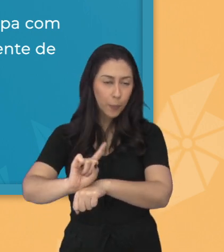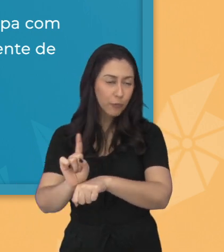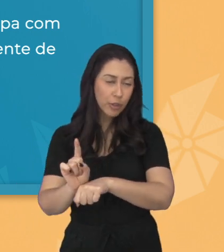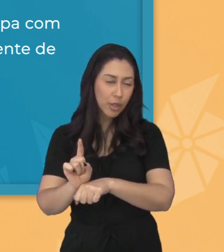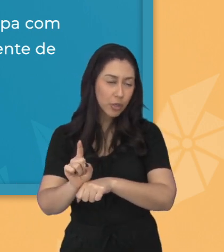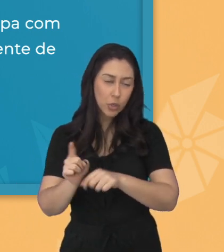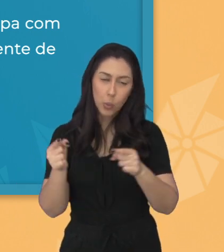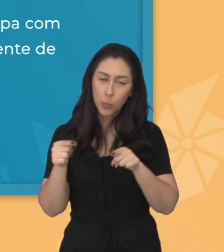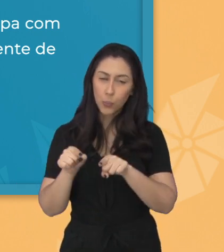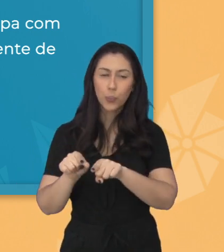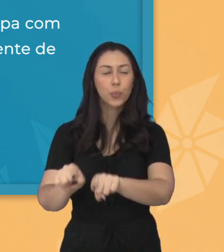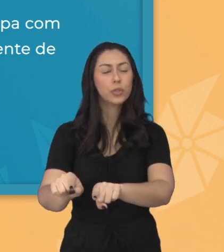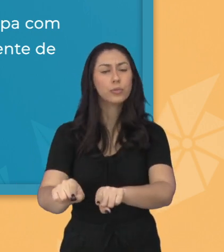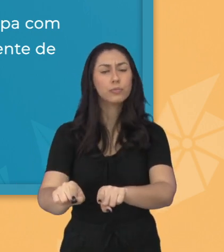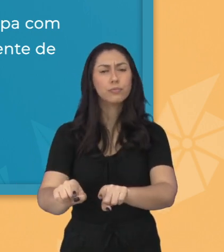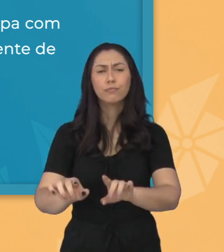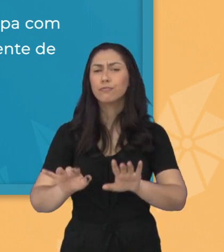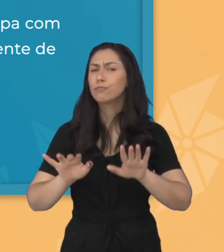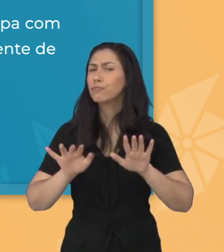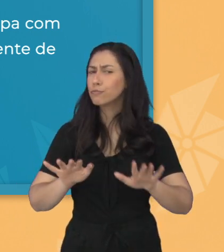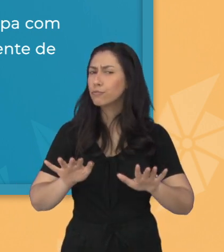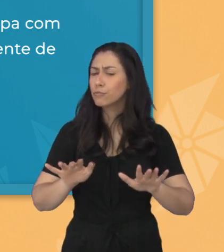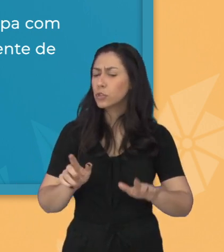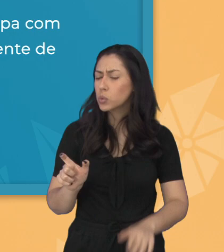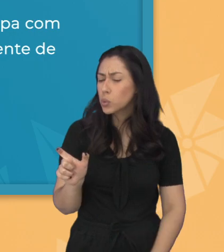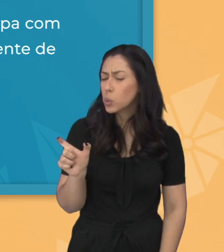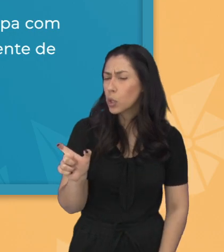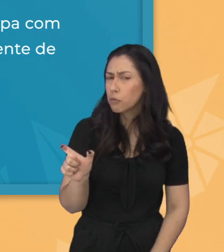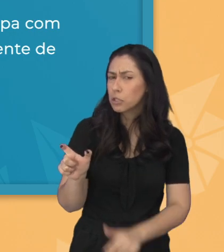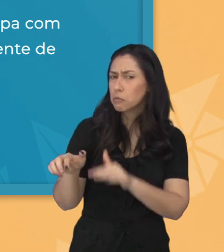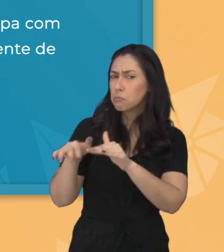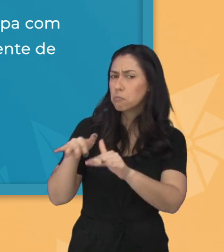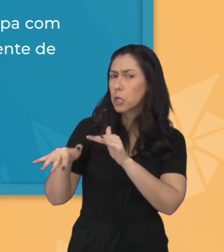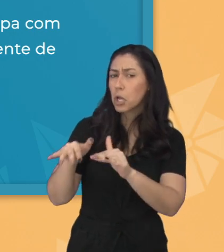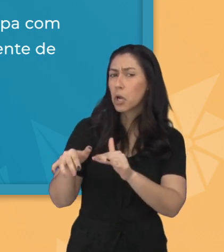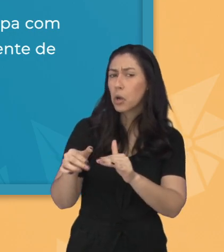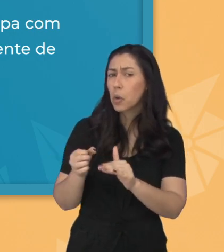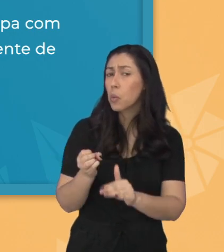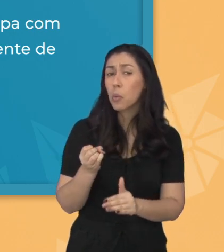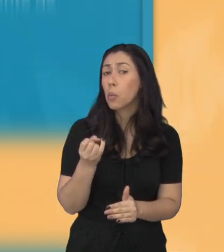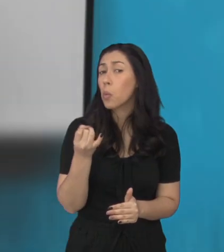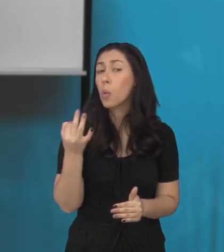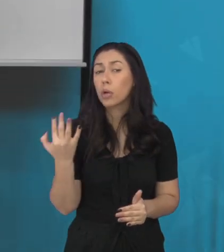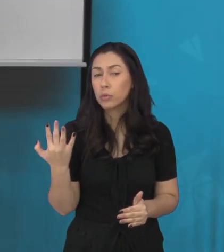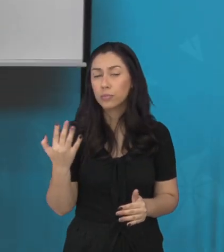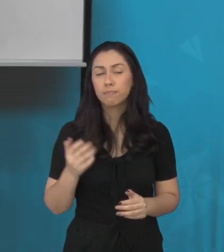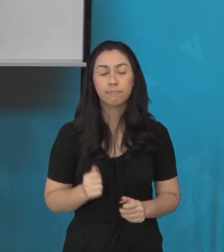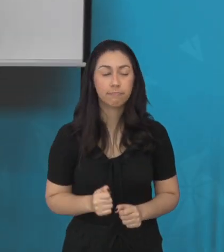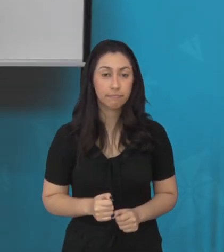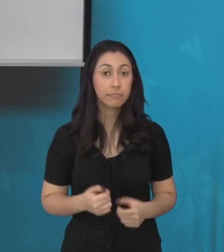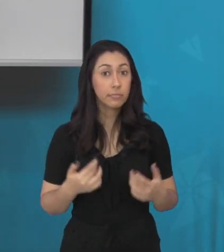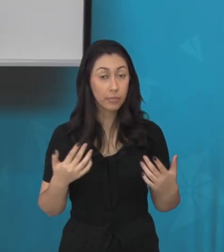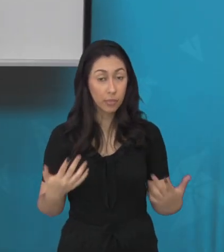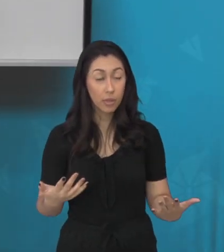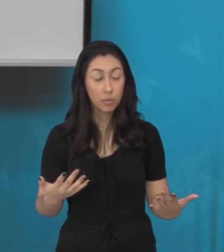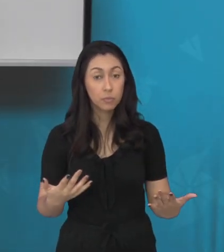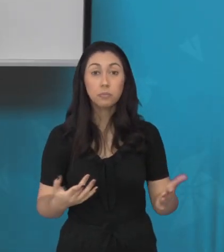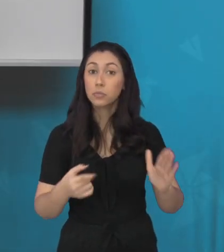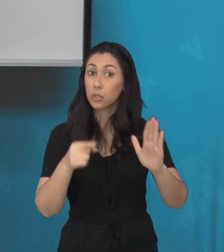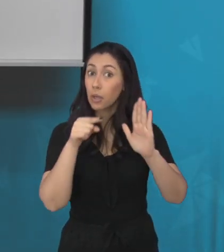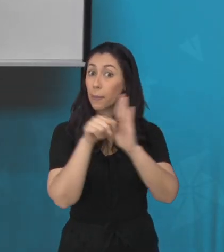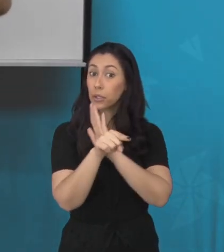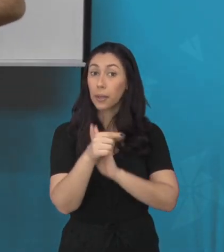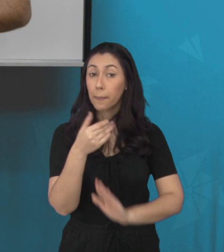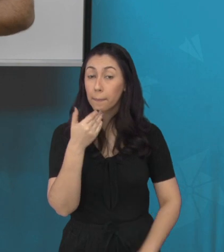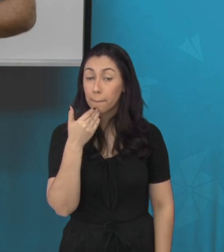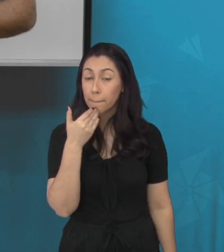constante. Qual o coeficiente de atrito cinético entre o guarda-roupas e o chão? Vamos lá, pessoal. Essa questão